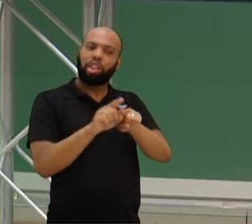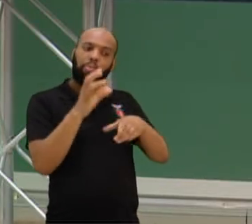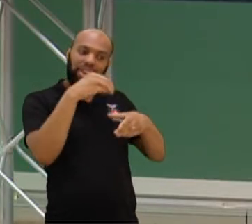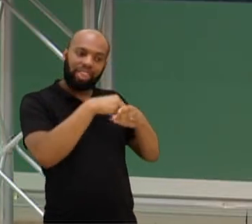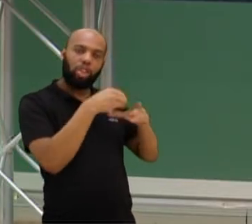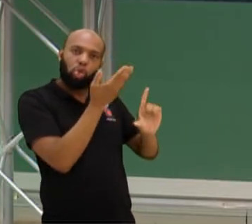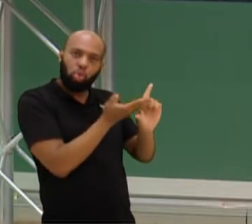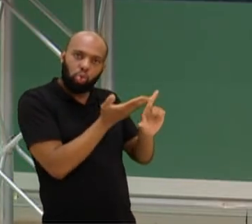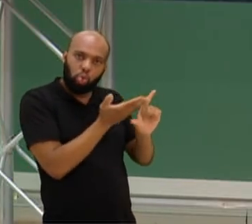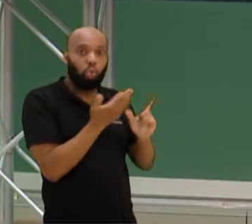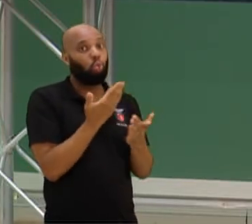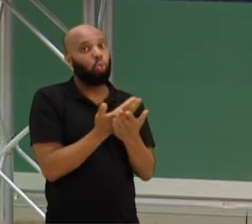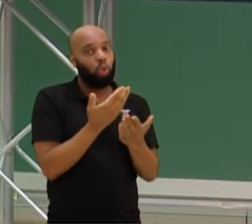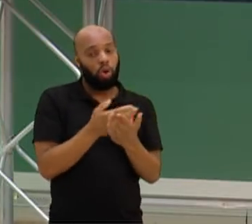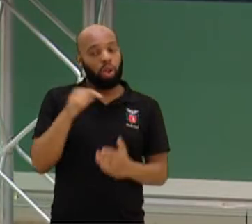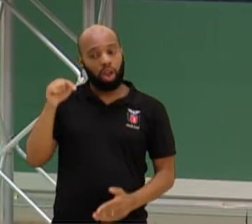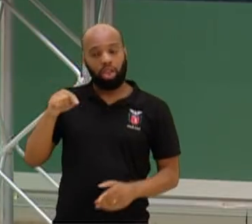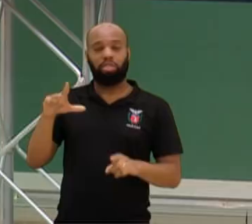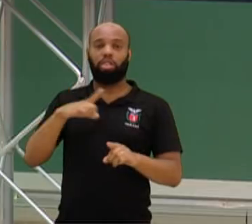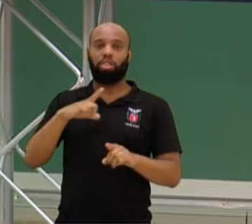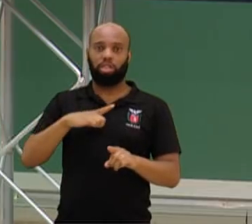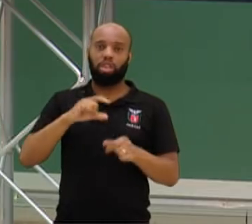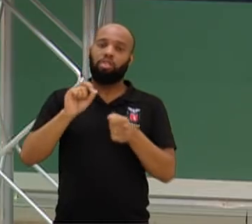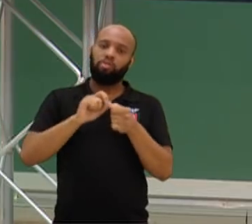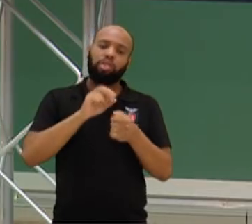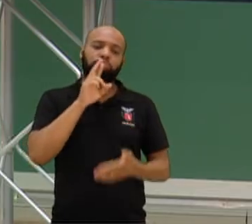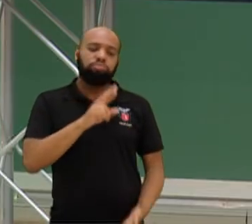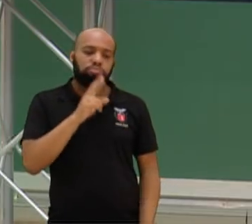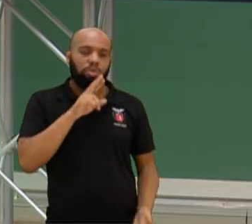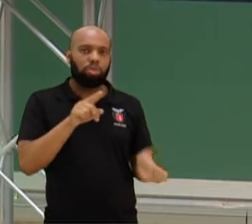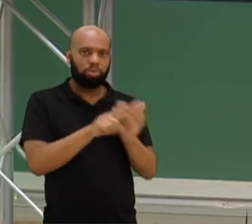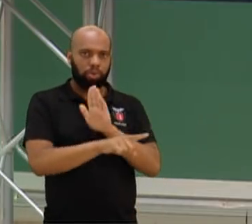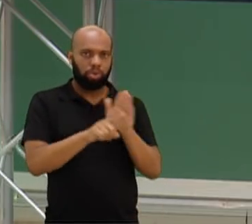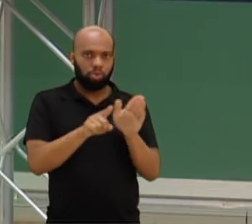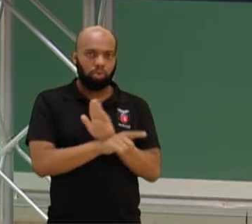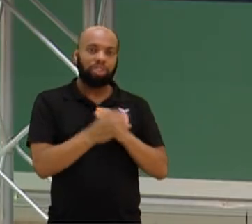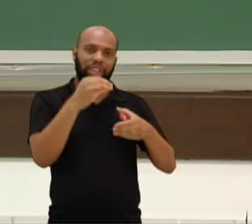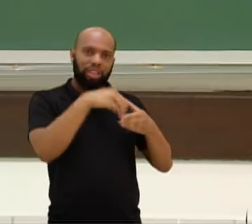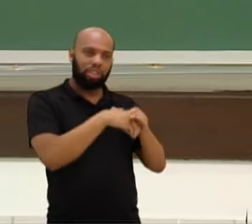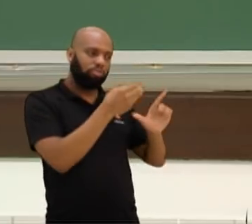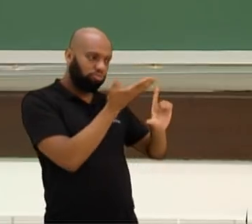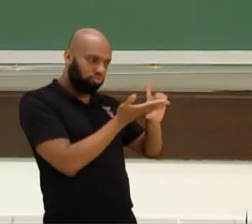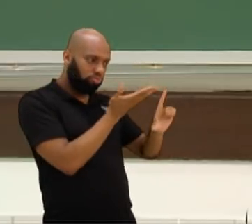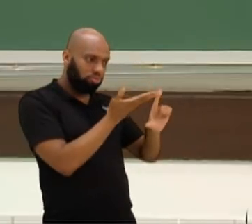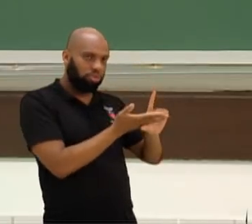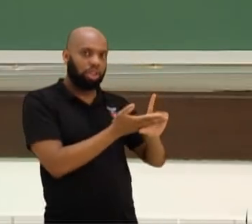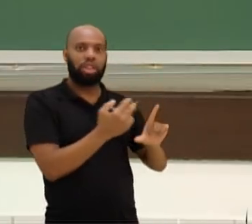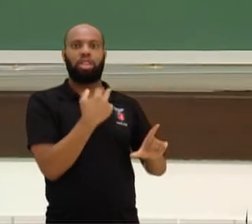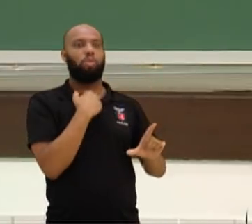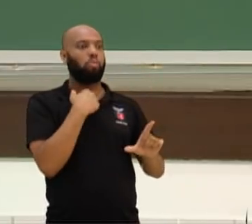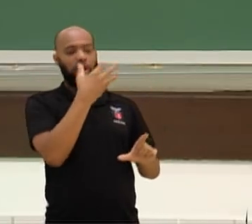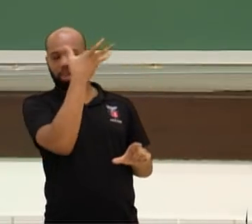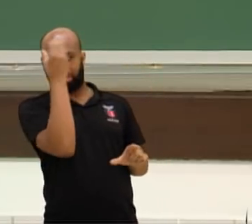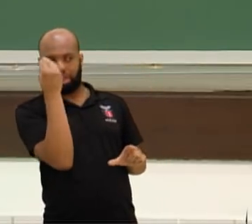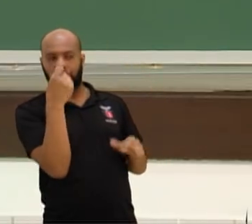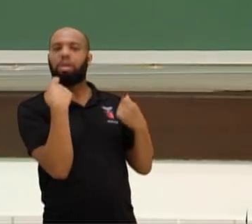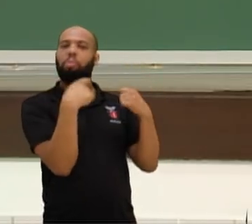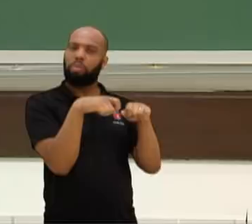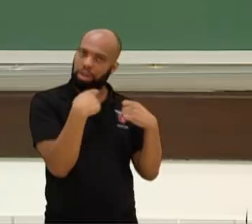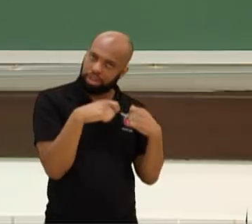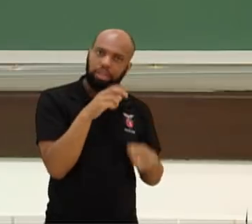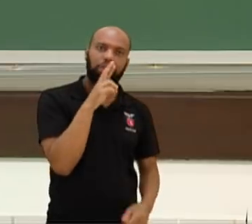vocês no Classroom, façam as questões lá do formulário do Classroom, não deixem de fazer as